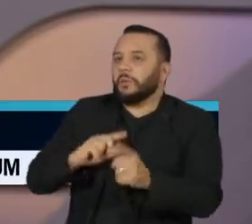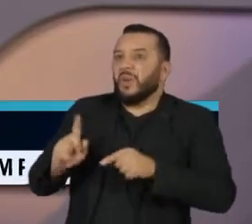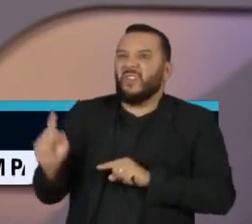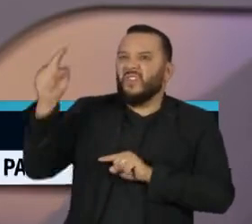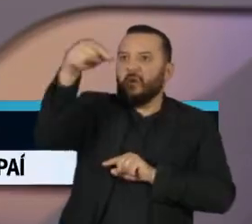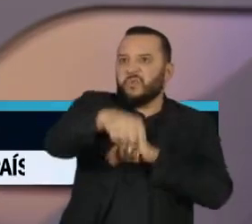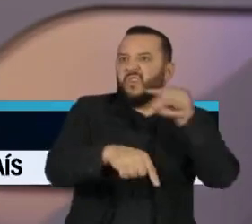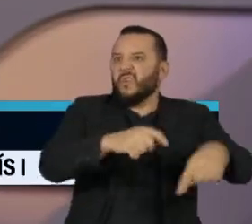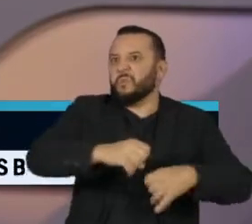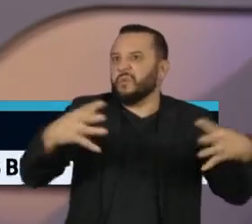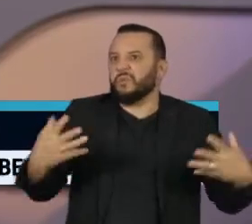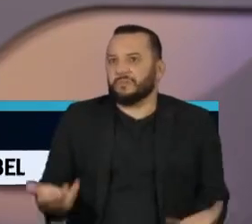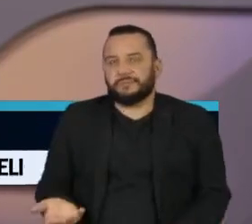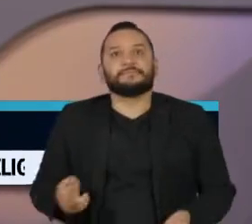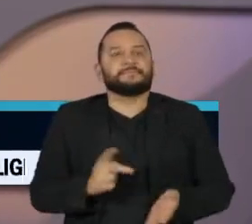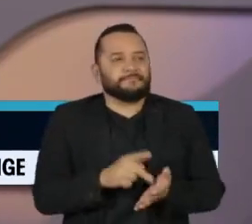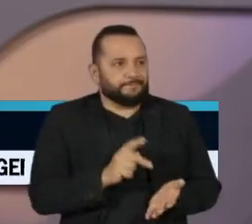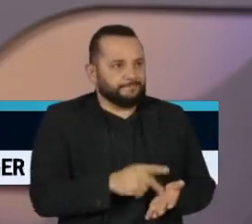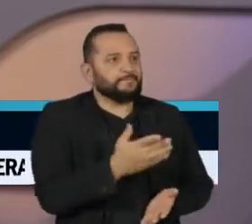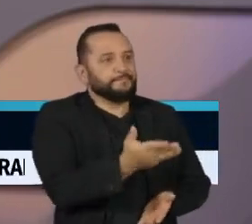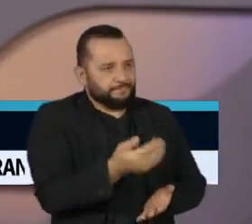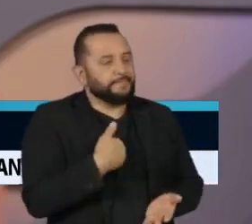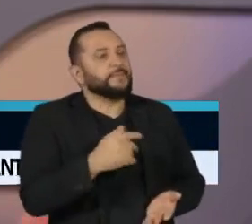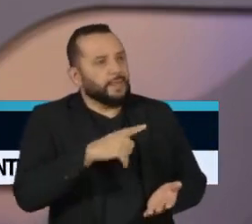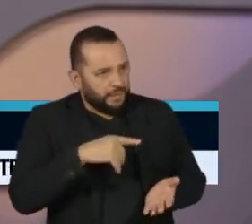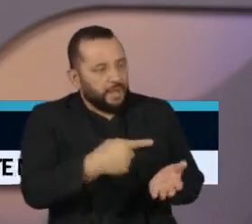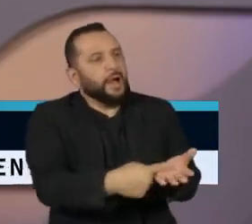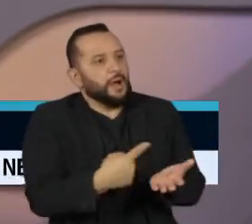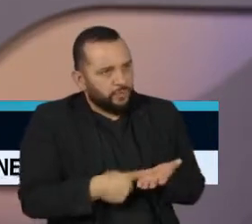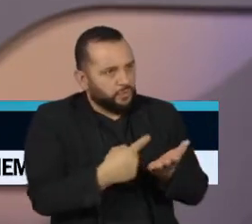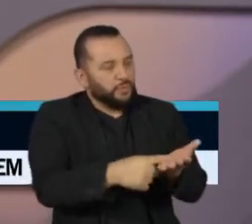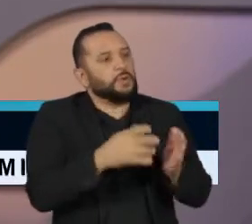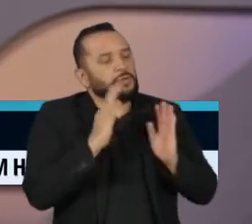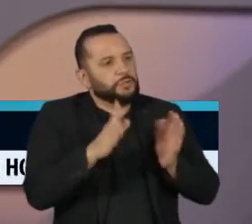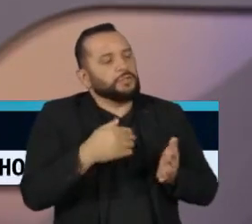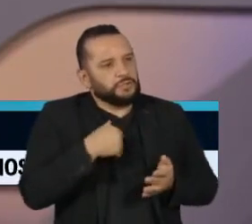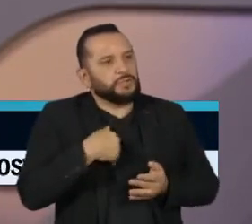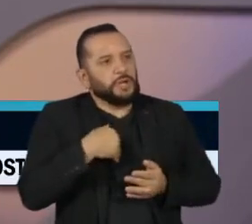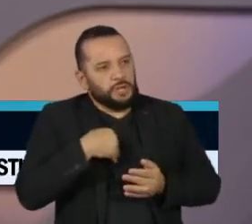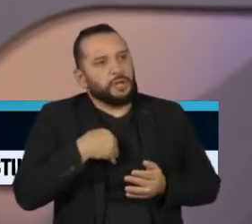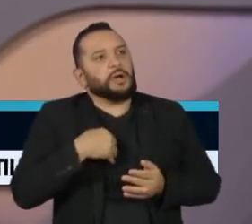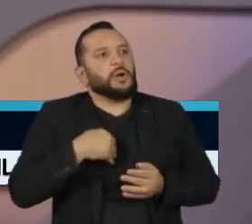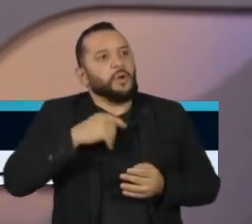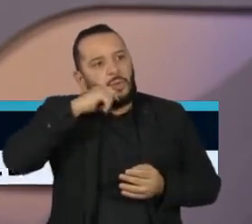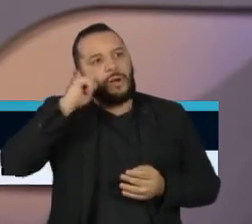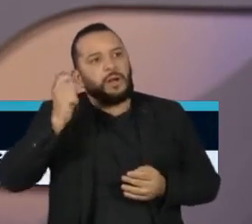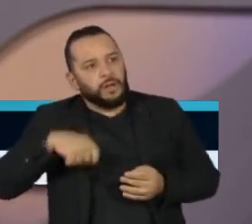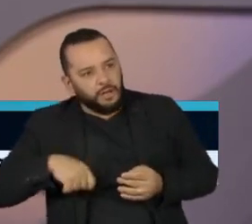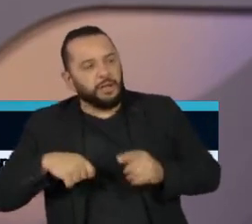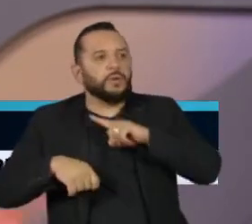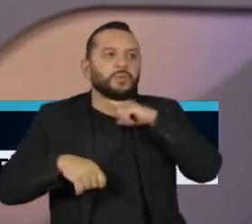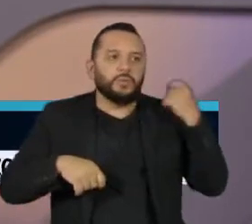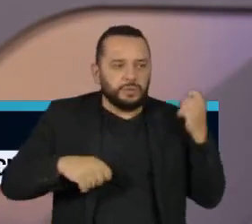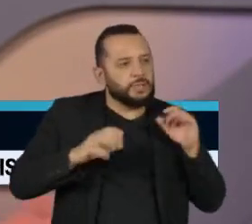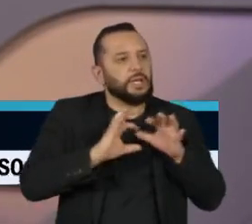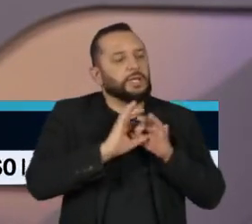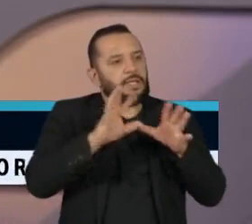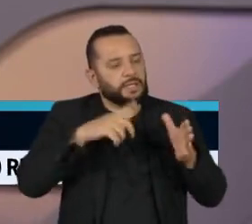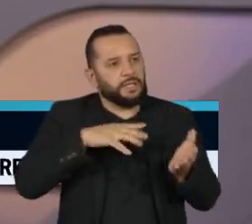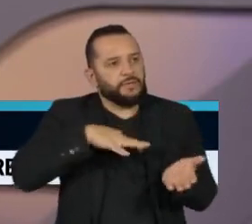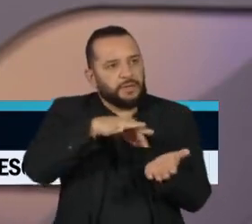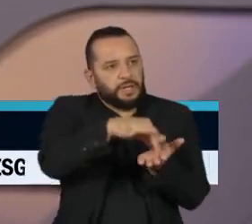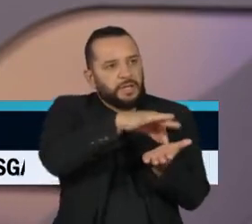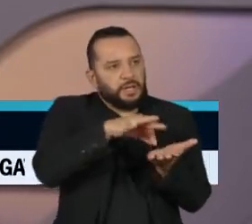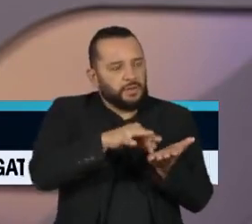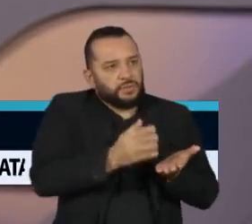túnel, até com o Erdogan participando e fazendo um acordo que a Ucrânia e a Rússia podiam voltar a exportar grãos. Trigo, lembra